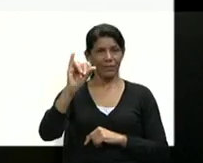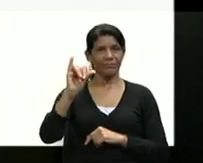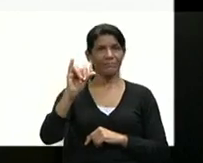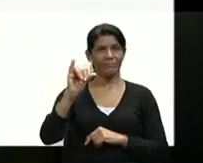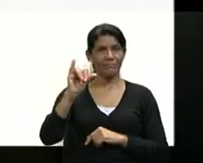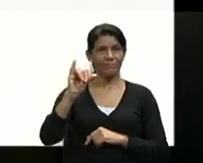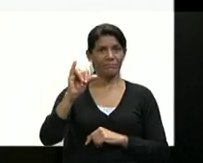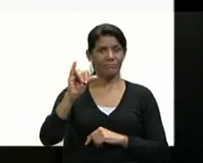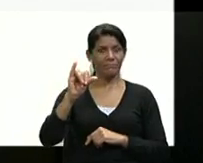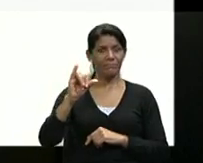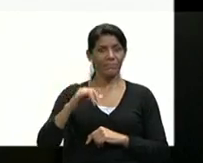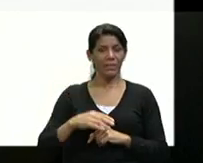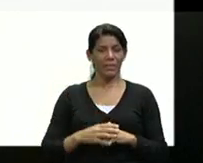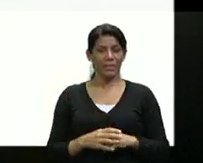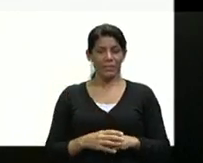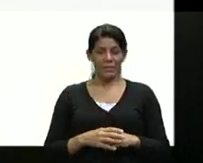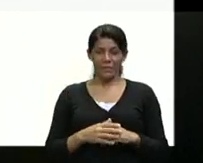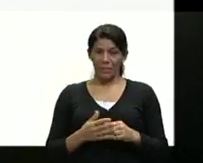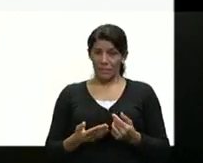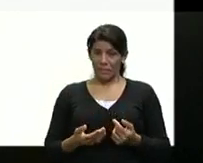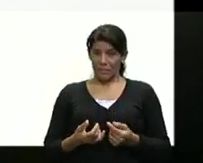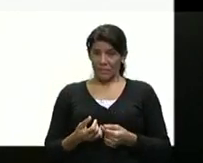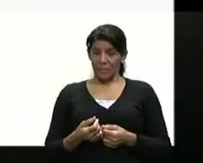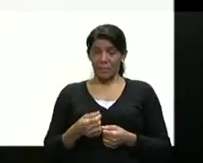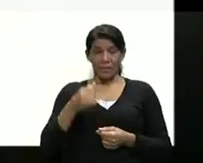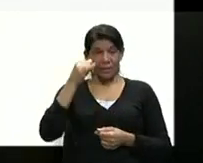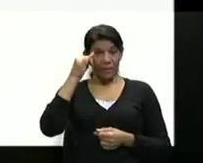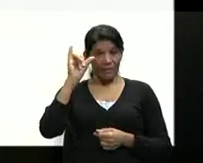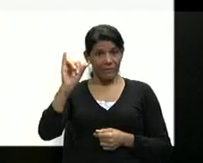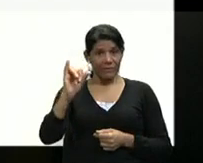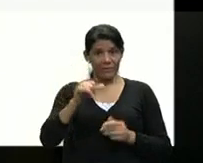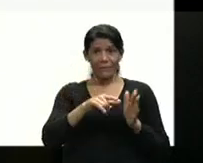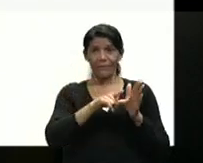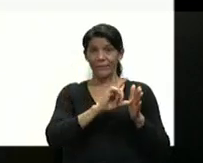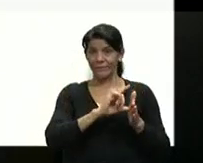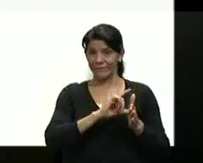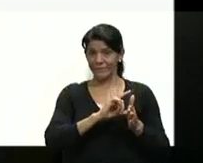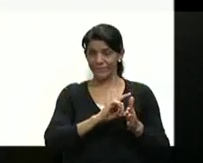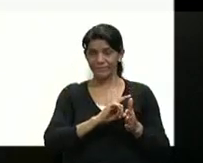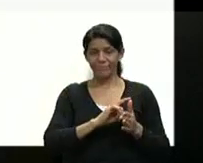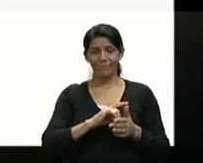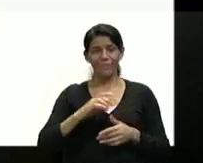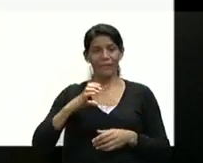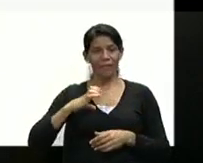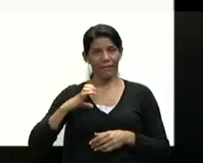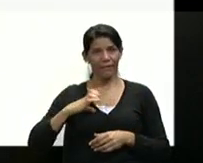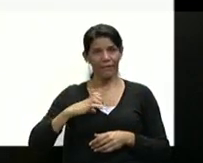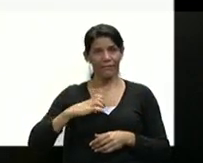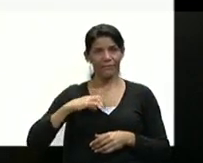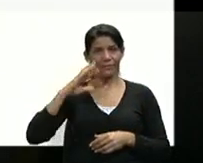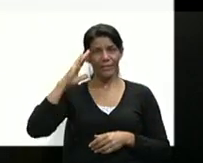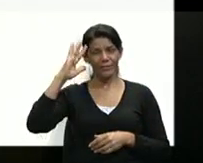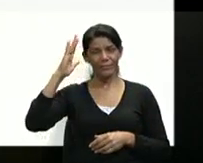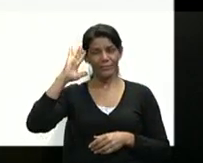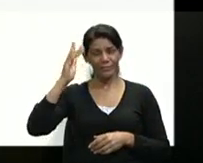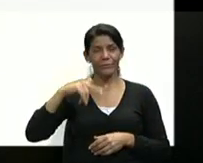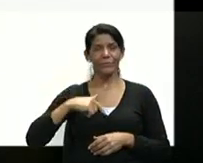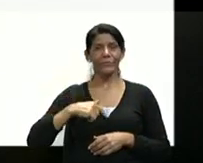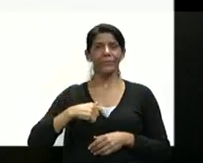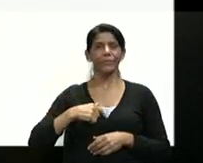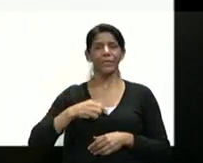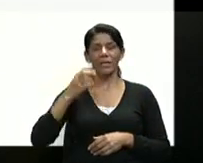prevenção, né? E as questões morais, éticas, ideológicas, políticas e culturais influenciam